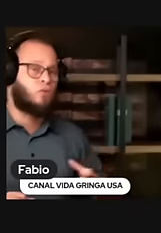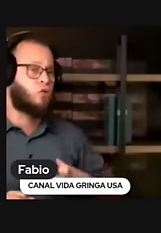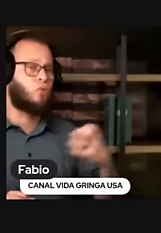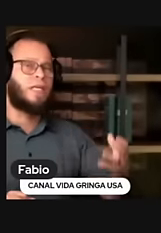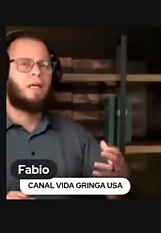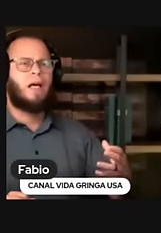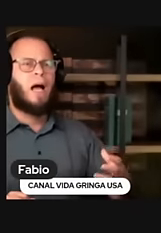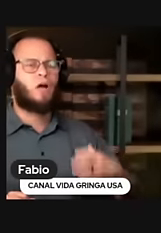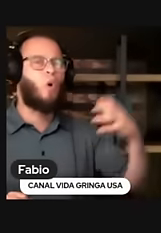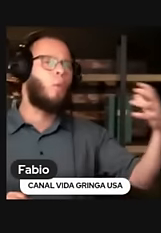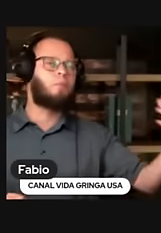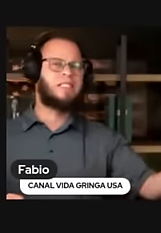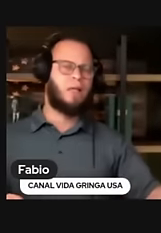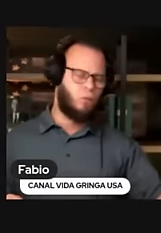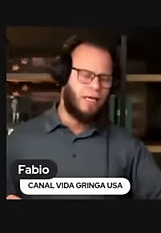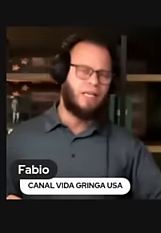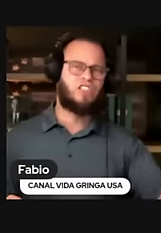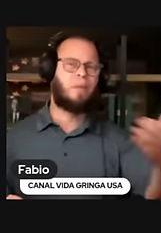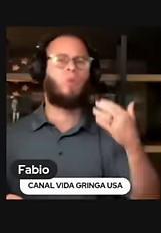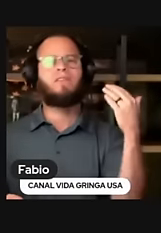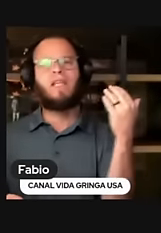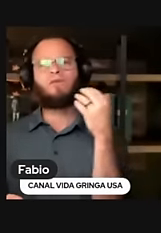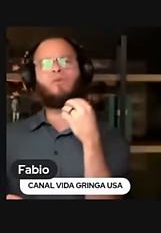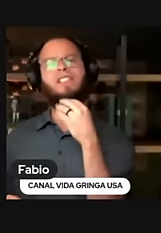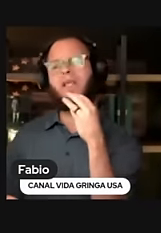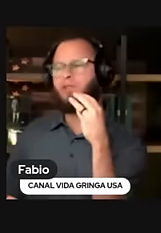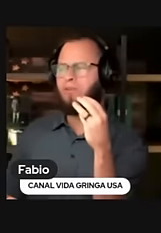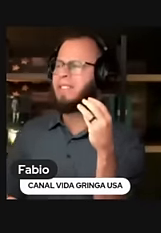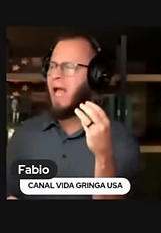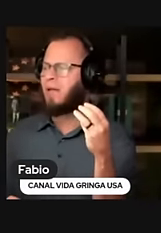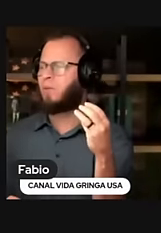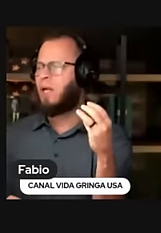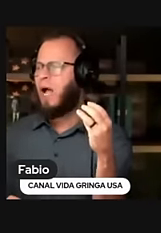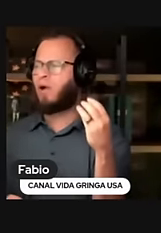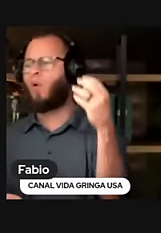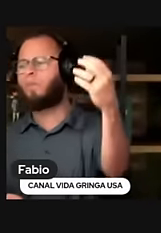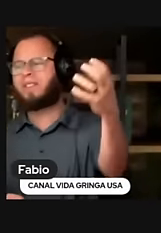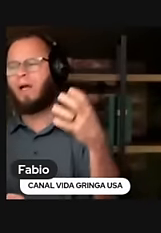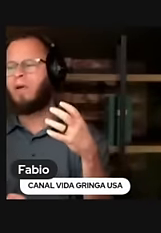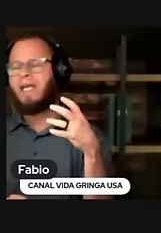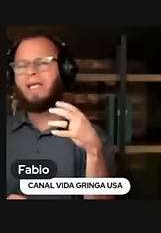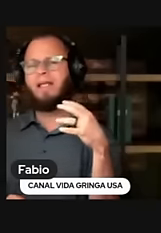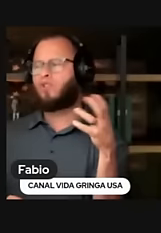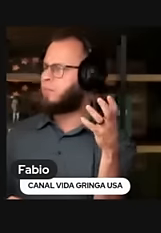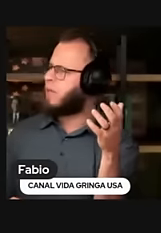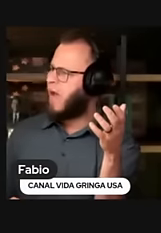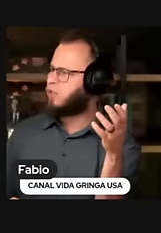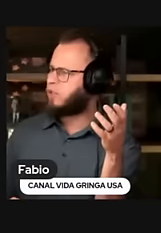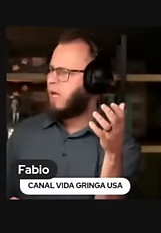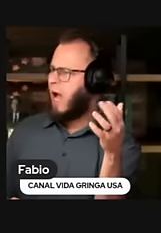querer destruir a corrupção que está por dentro do sistema judiciário a corrupção que tem nos